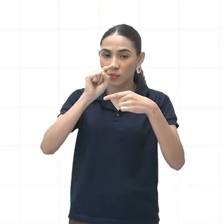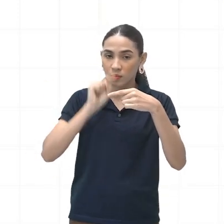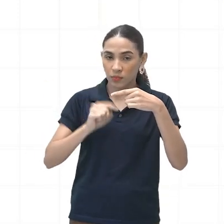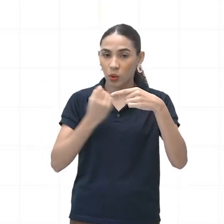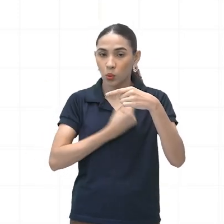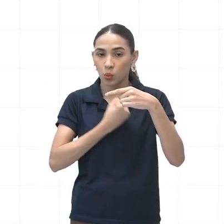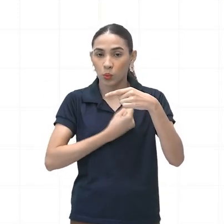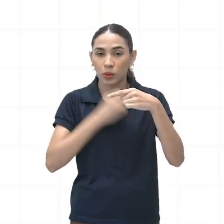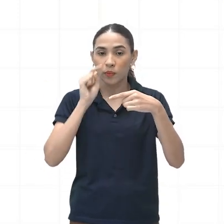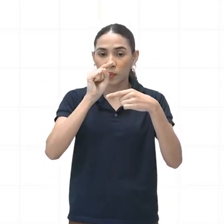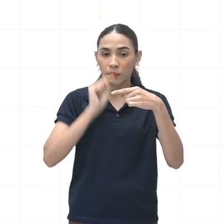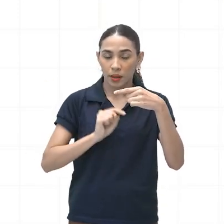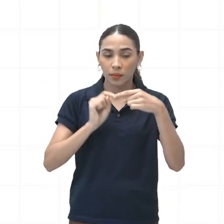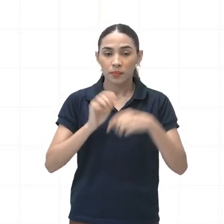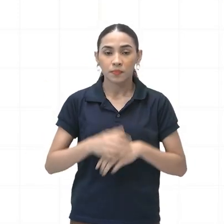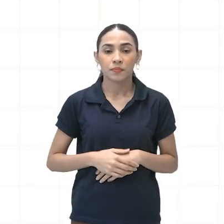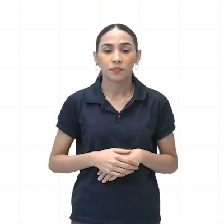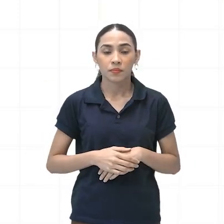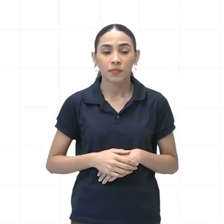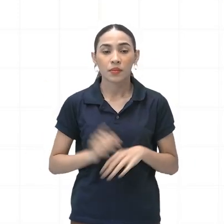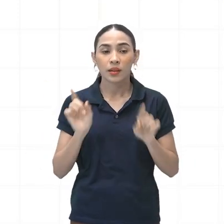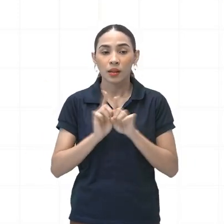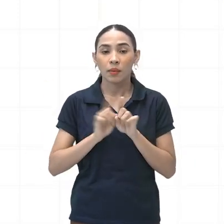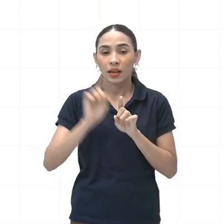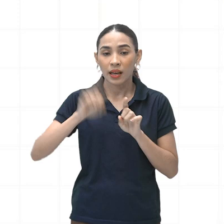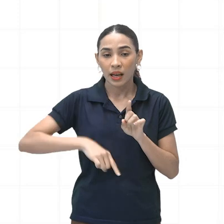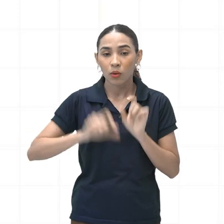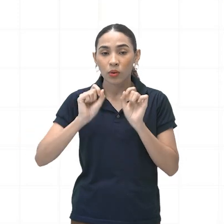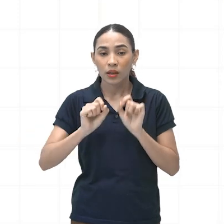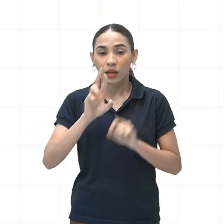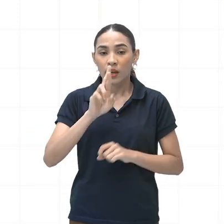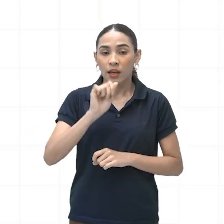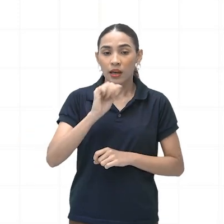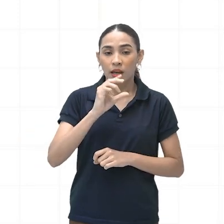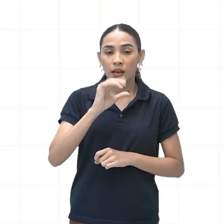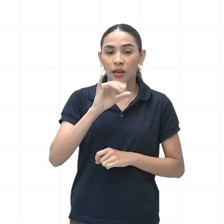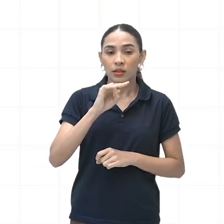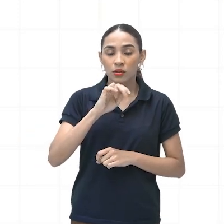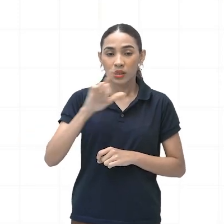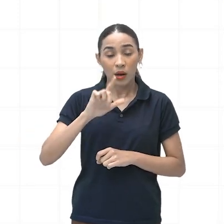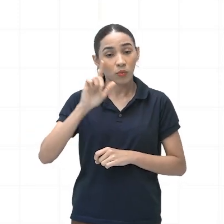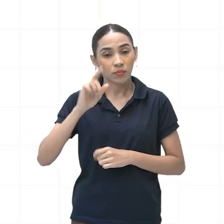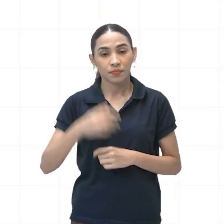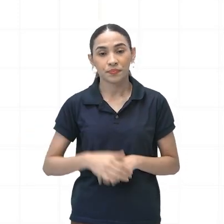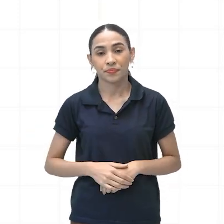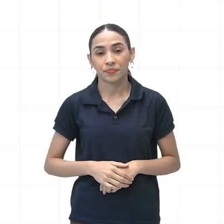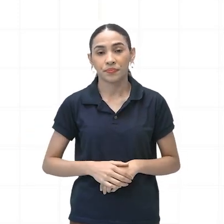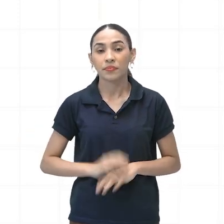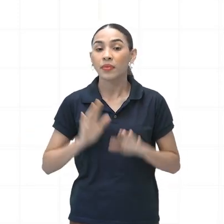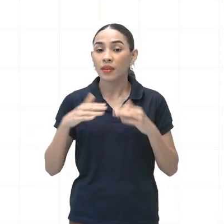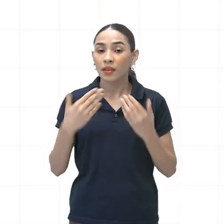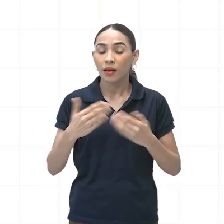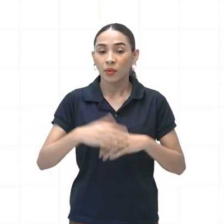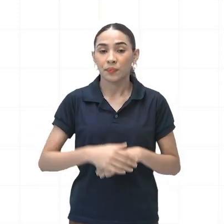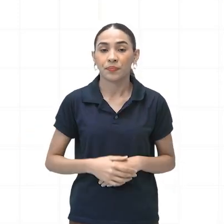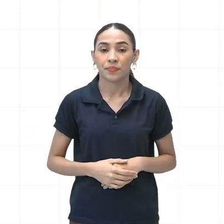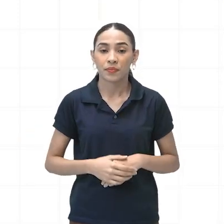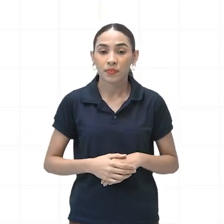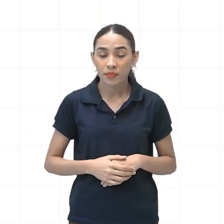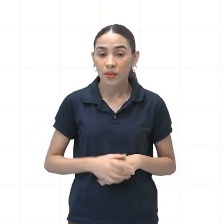um número na forma de fração, ele é dito um número racional. Tudo bem? Então,